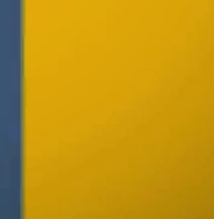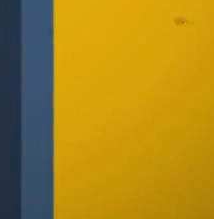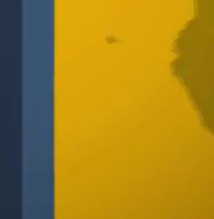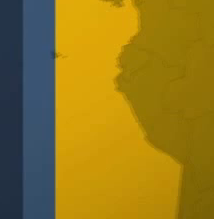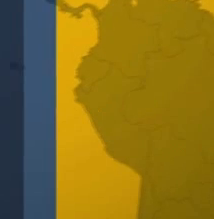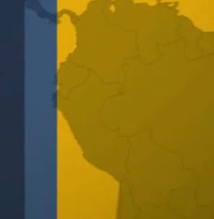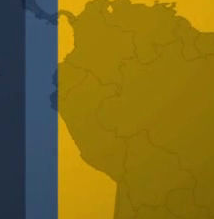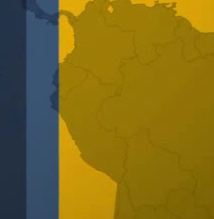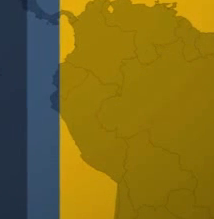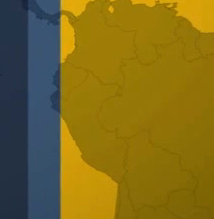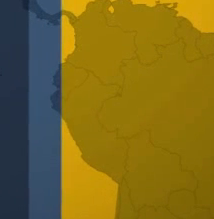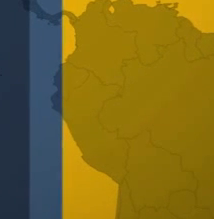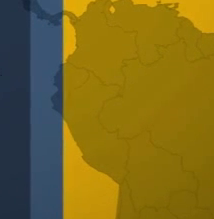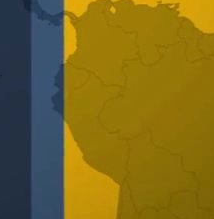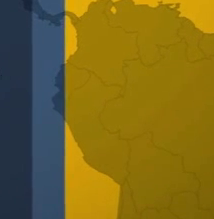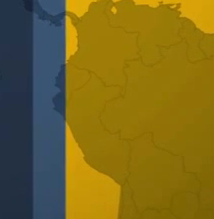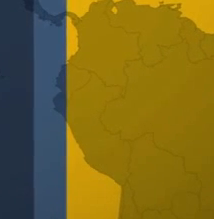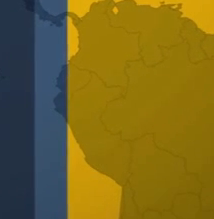m